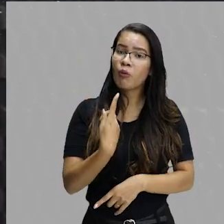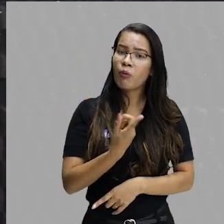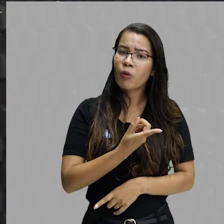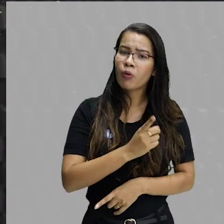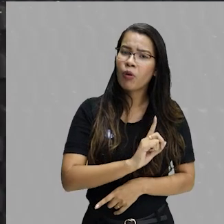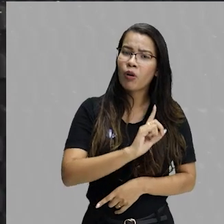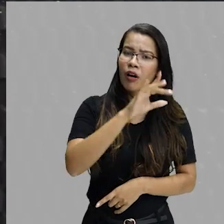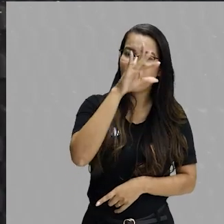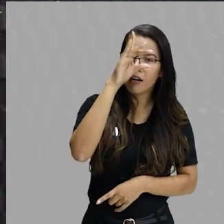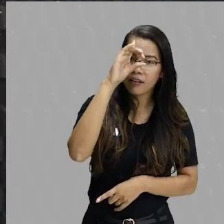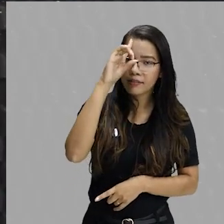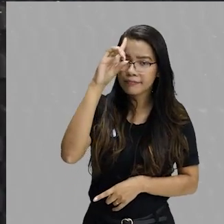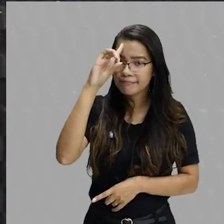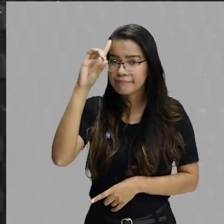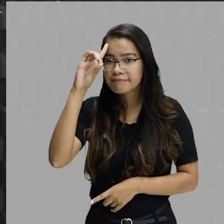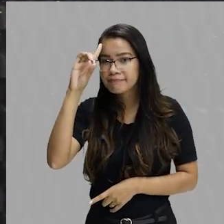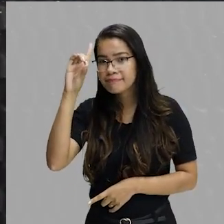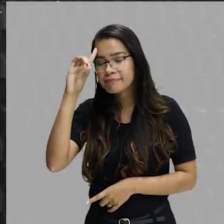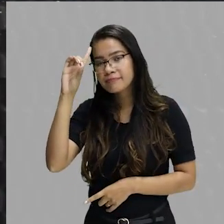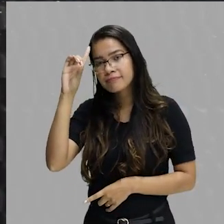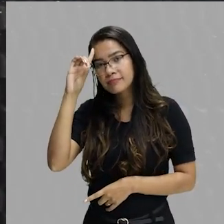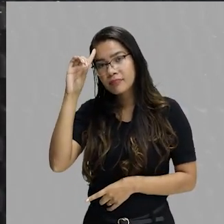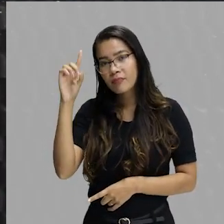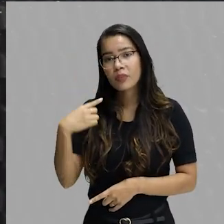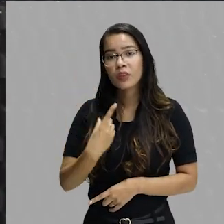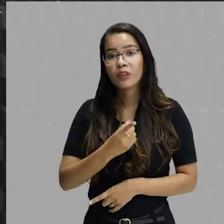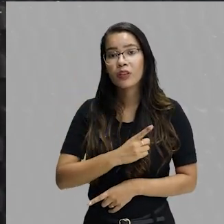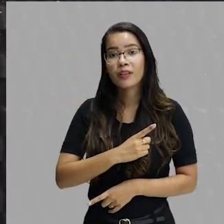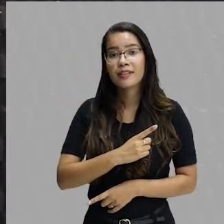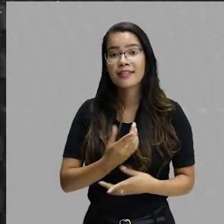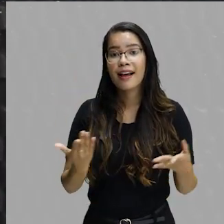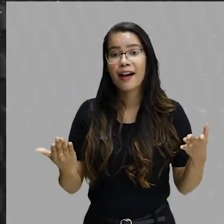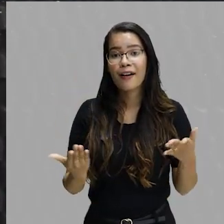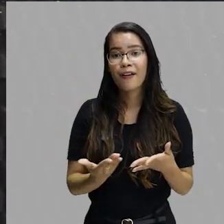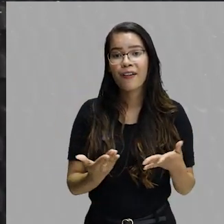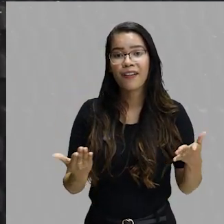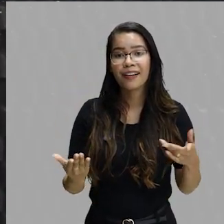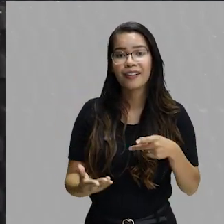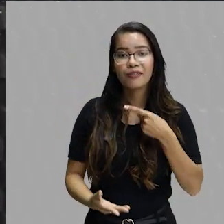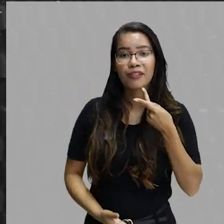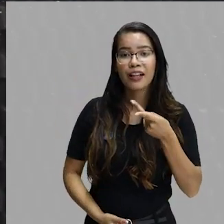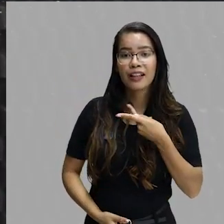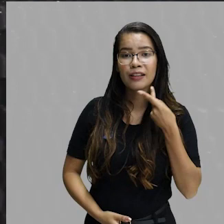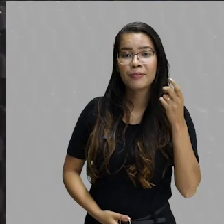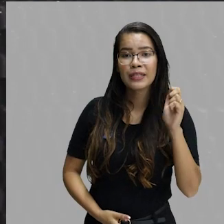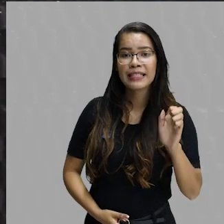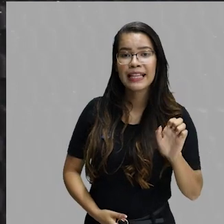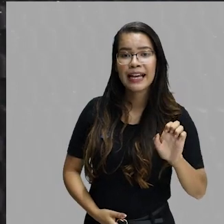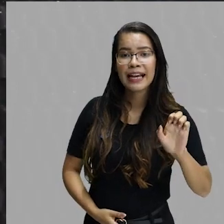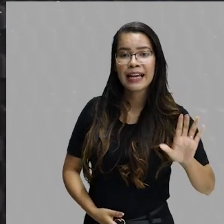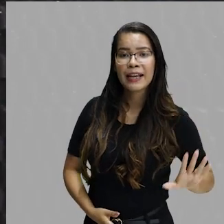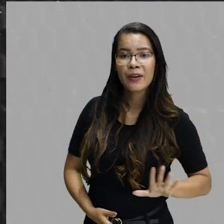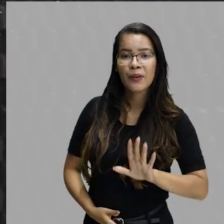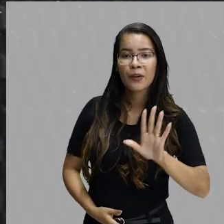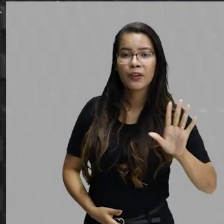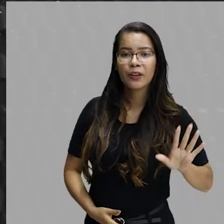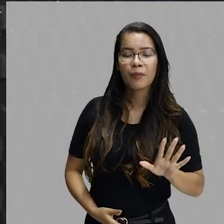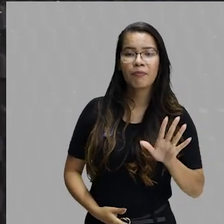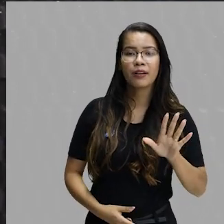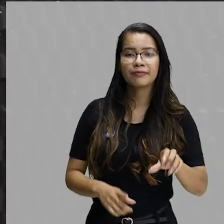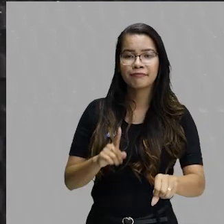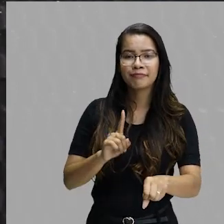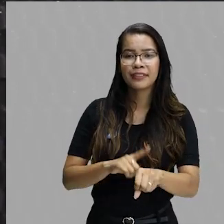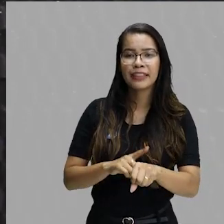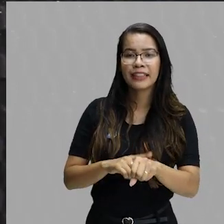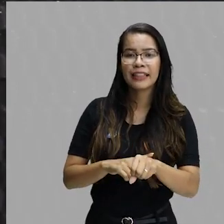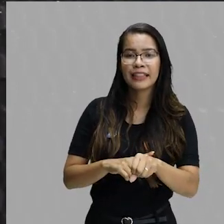dia a dia. Nós iremos para a Europa do período entre guerras. A Europa posterior à Primeira